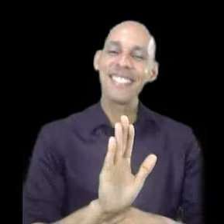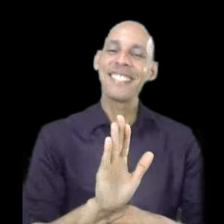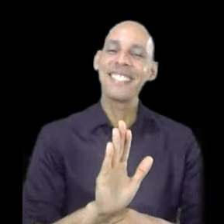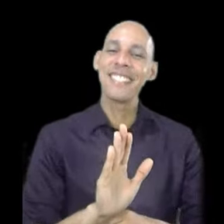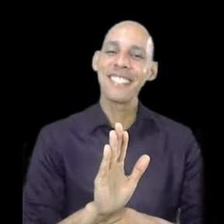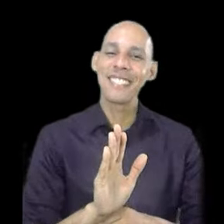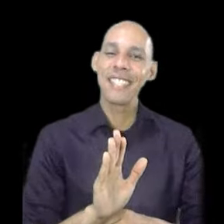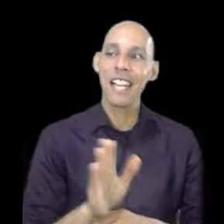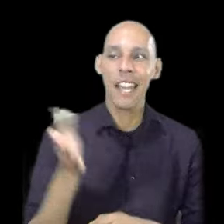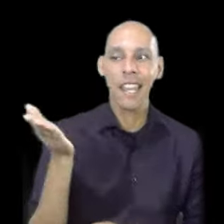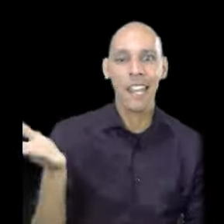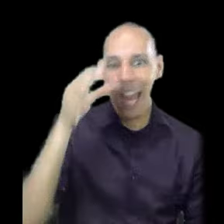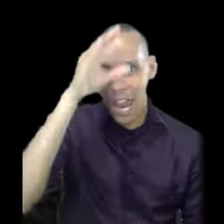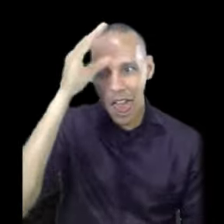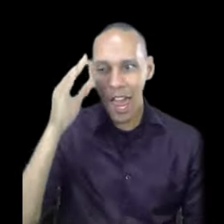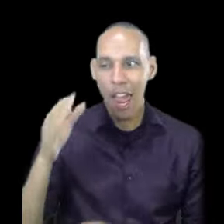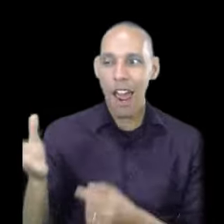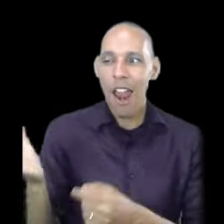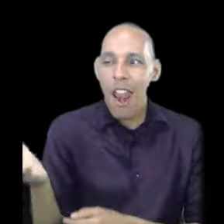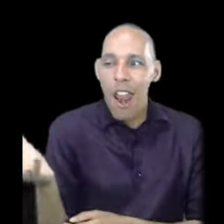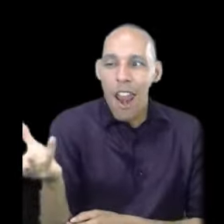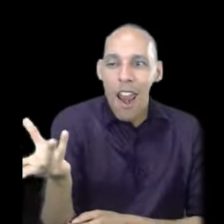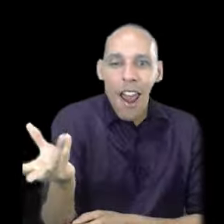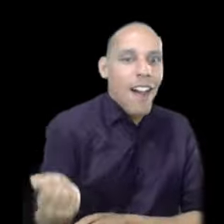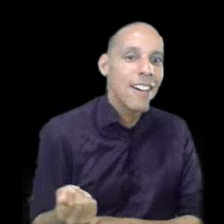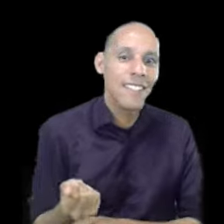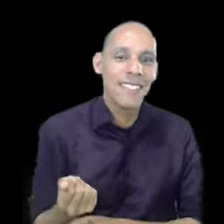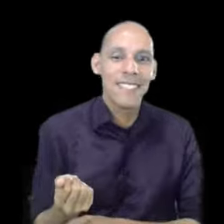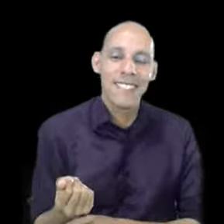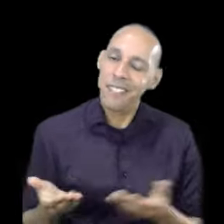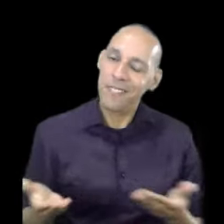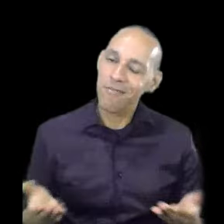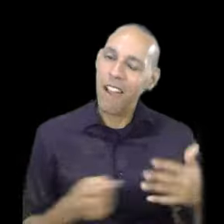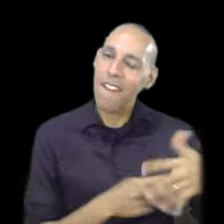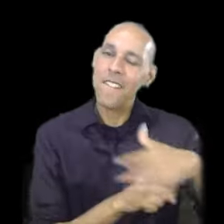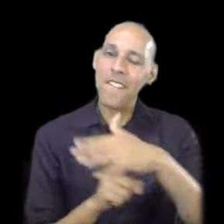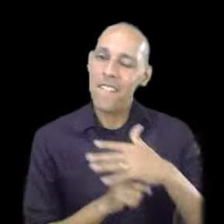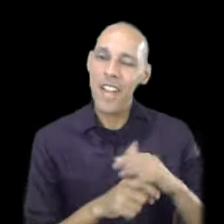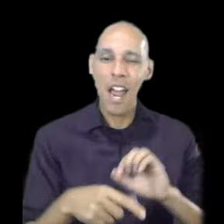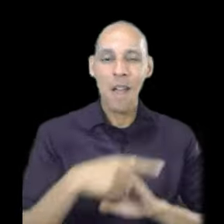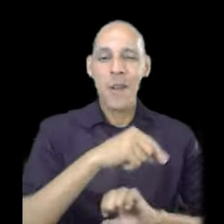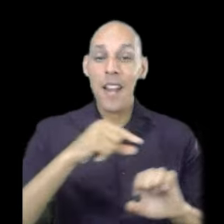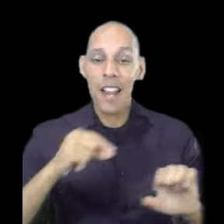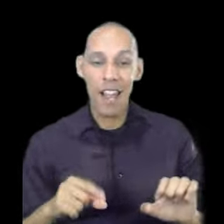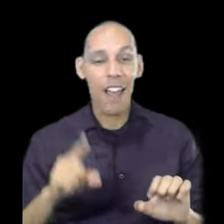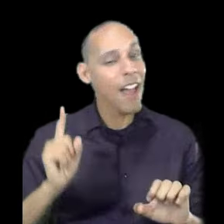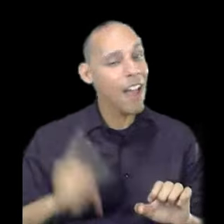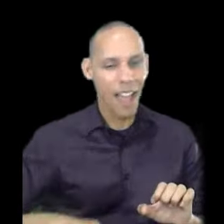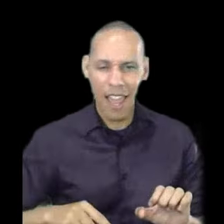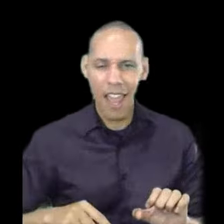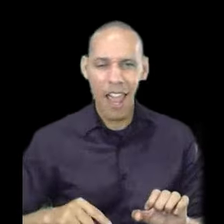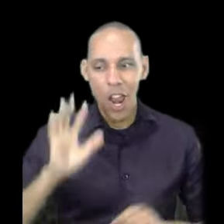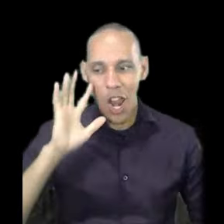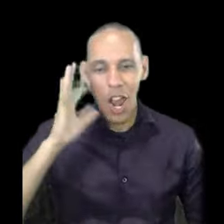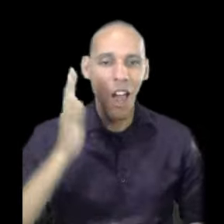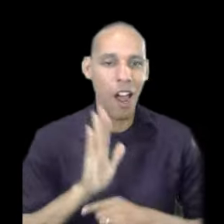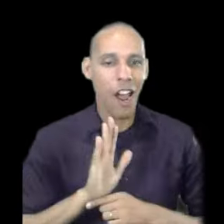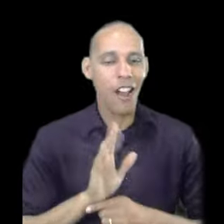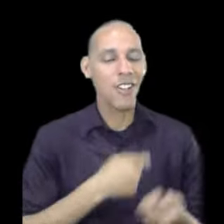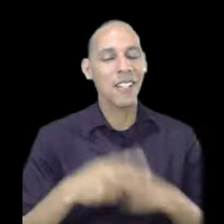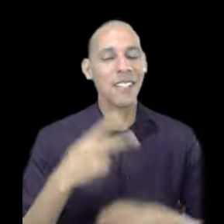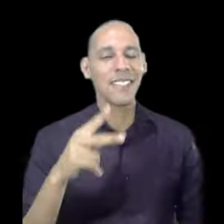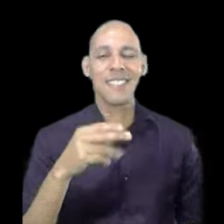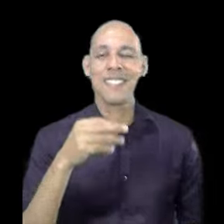seu cliente. A Feira do Empreendedor é mais do que uma oportunidade, é a solução para o seu negócio. E aí, você